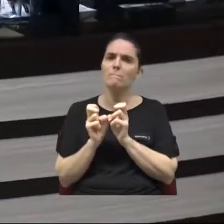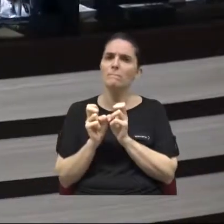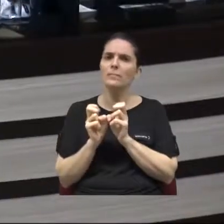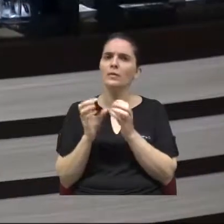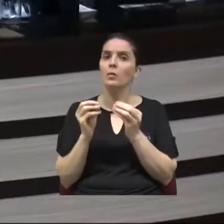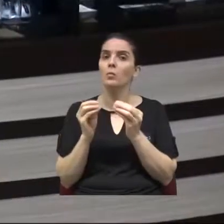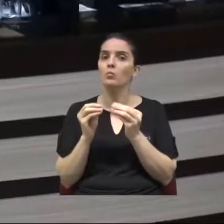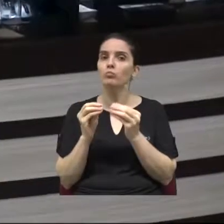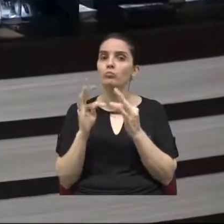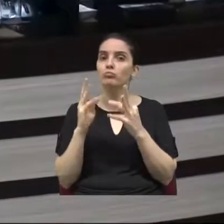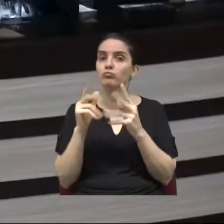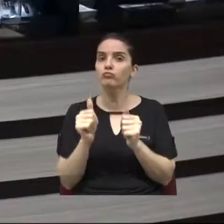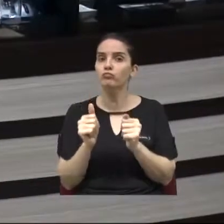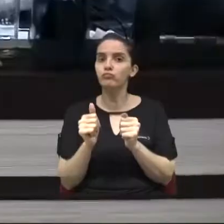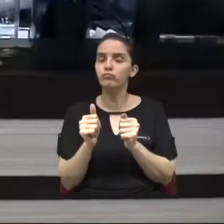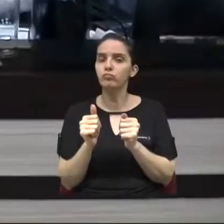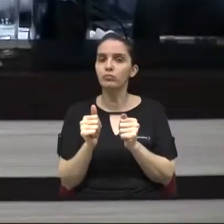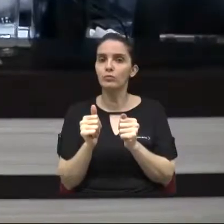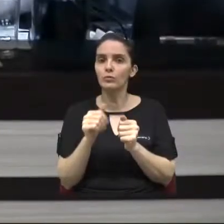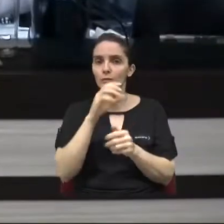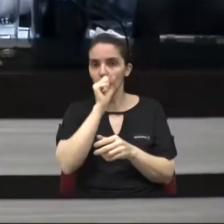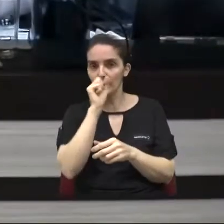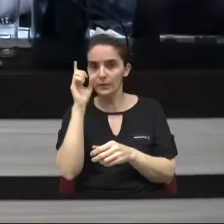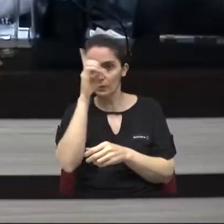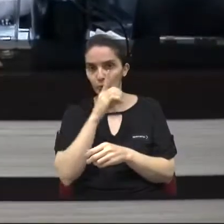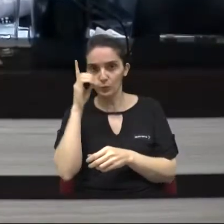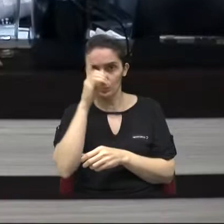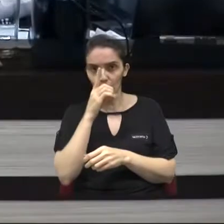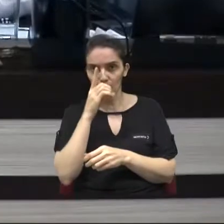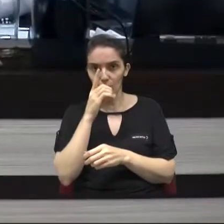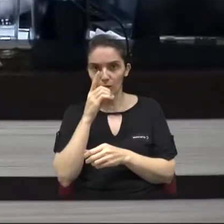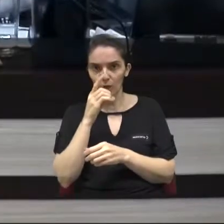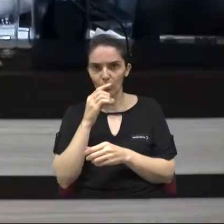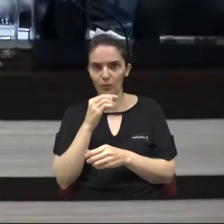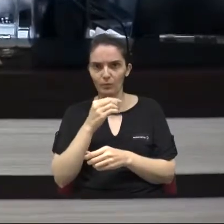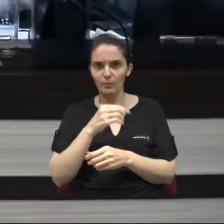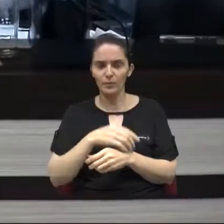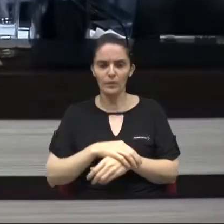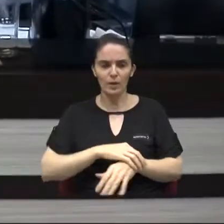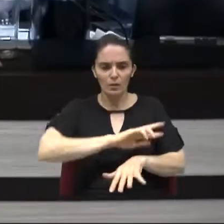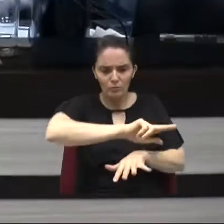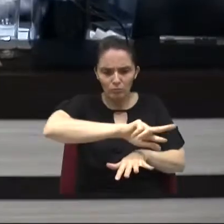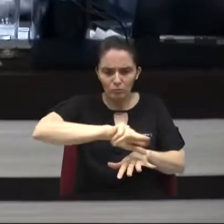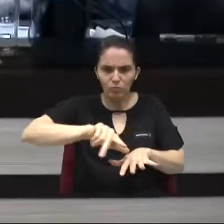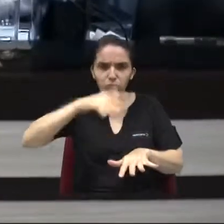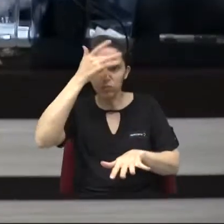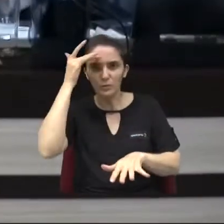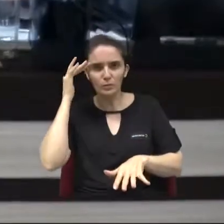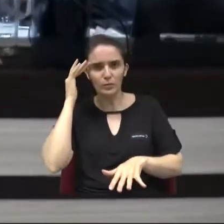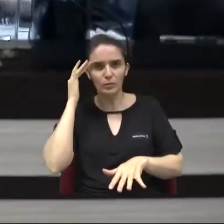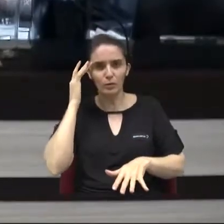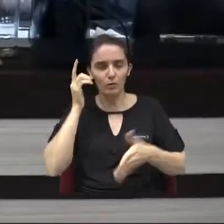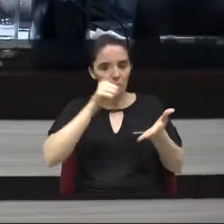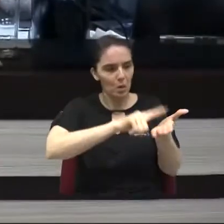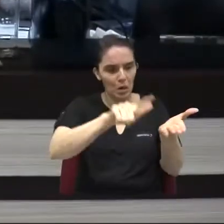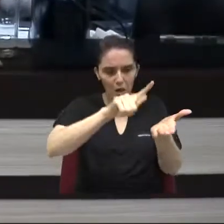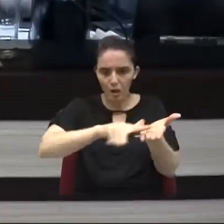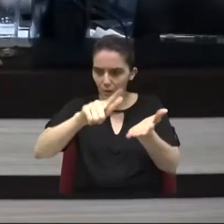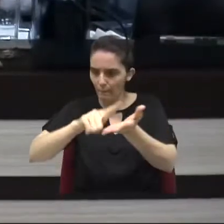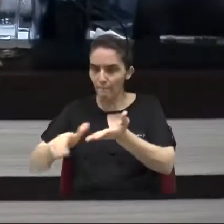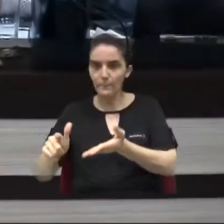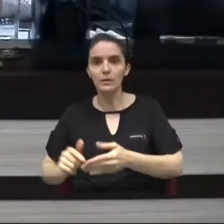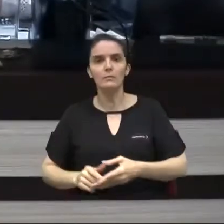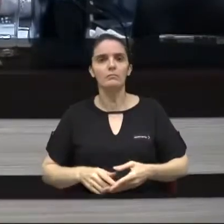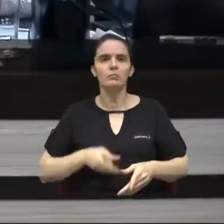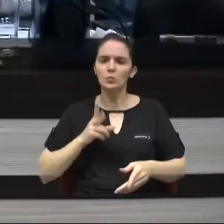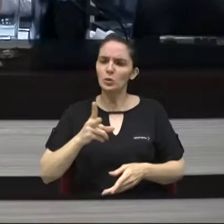todo final de semana tem plano de mutirão. Tem mutirão na cidade. Então é mutirão de um lado da cidade e todo final de